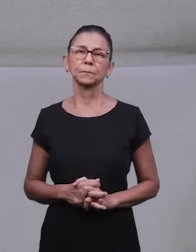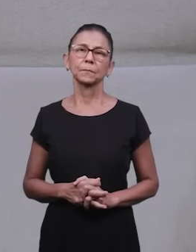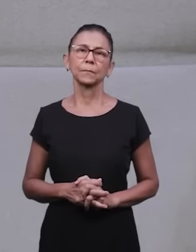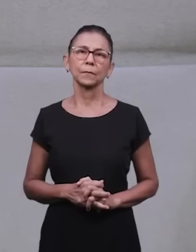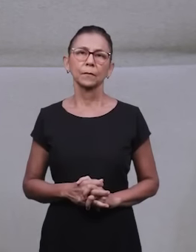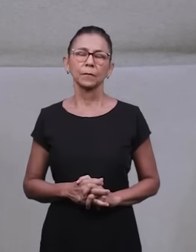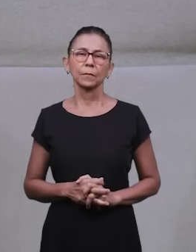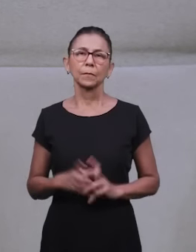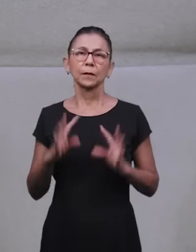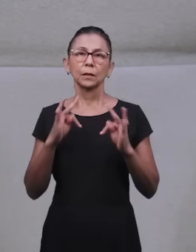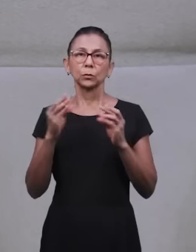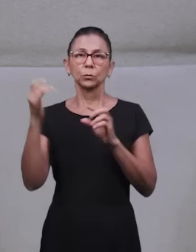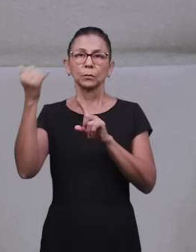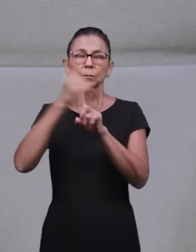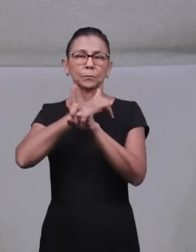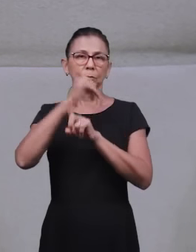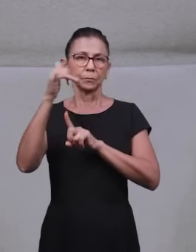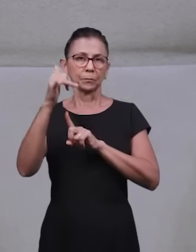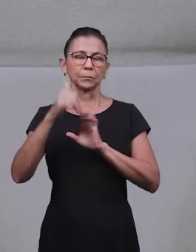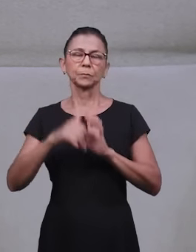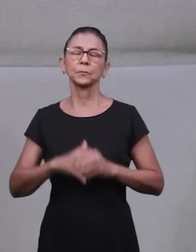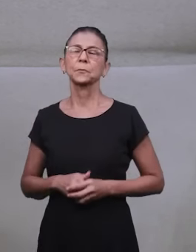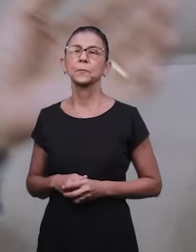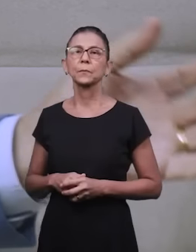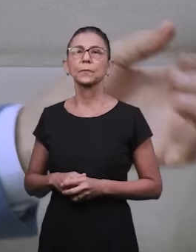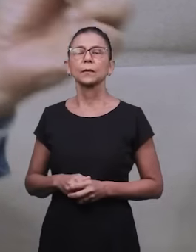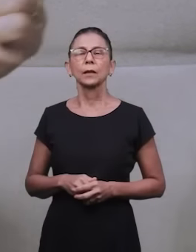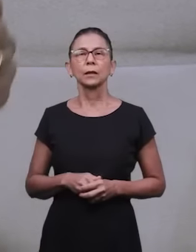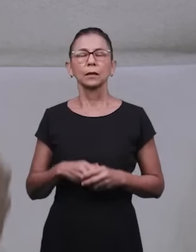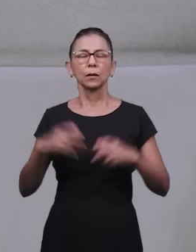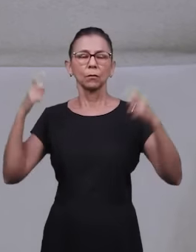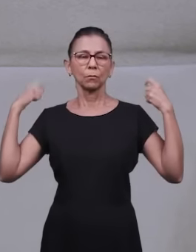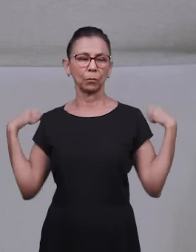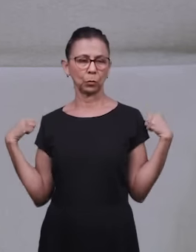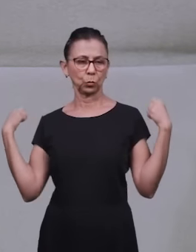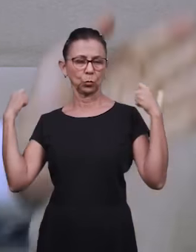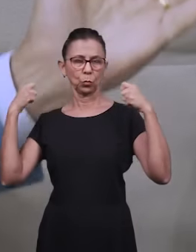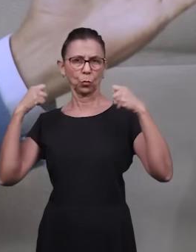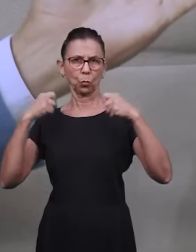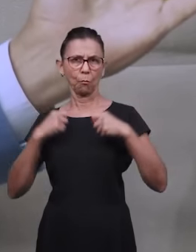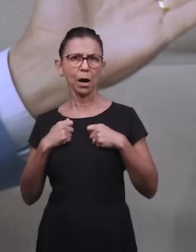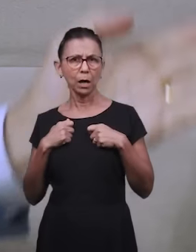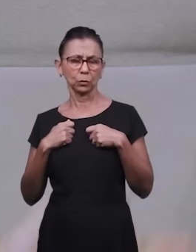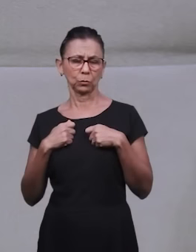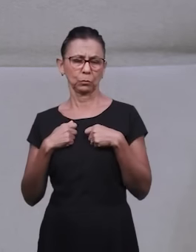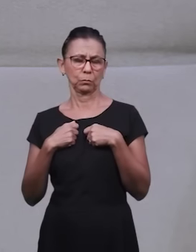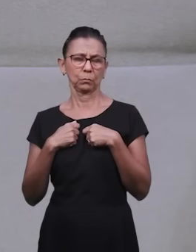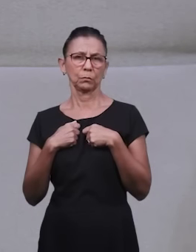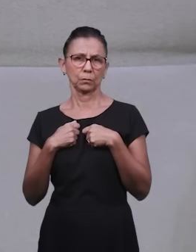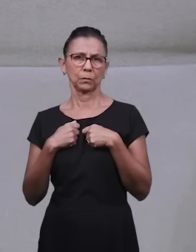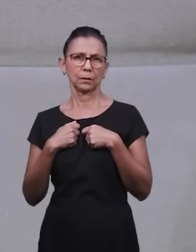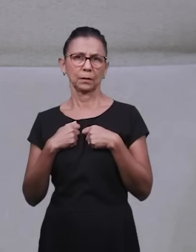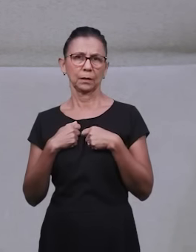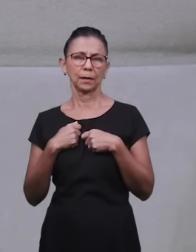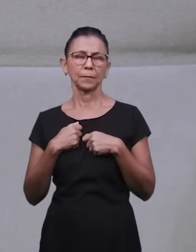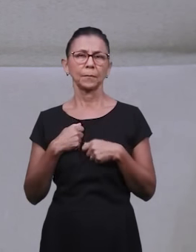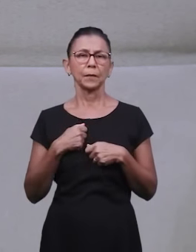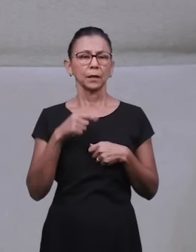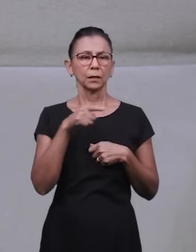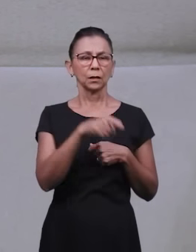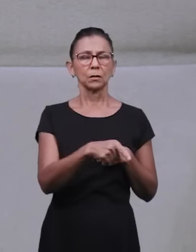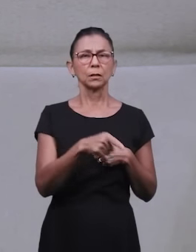profética. Então, quando você diz assim, eles tiraram o manto, é claro, Daniel está certo. Quer dizer, tiraram as vestes